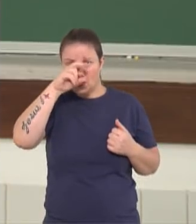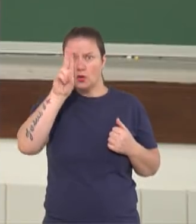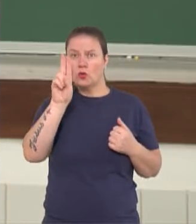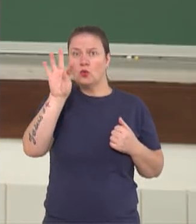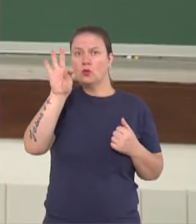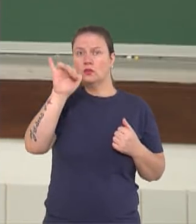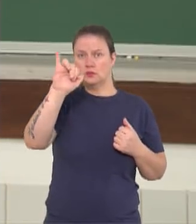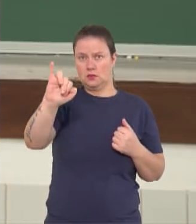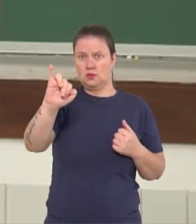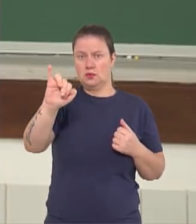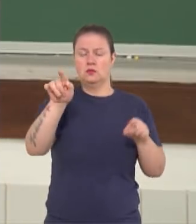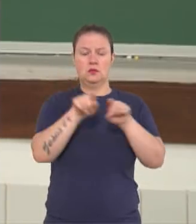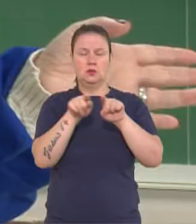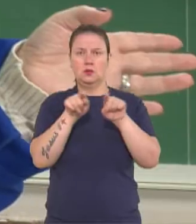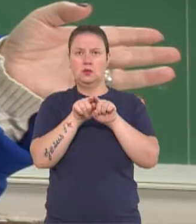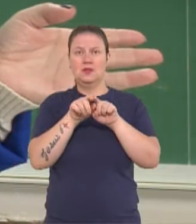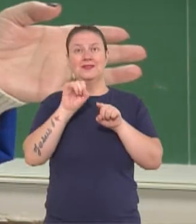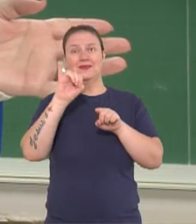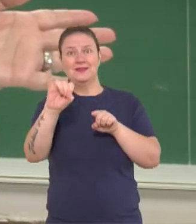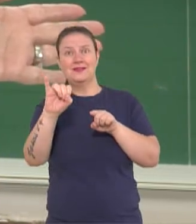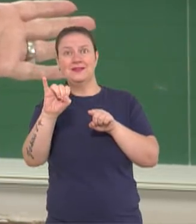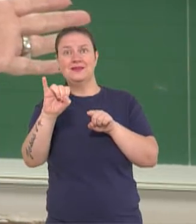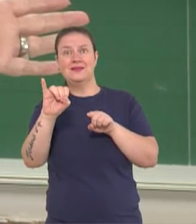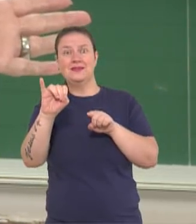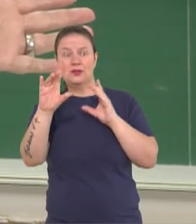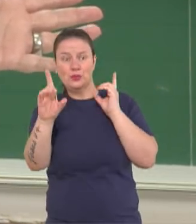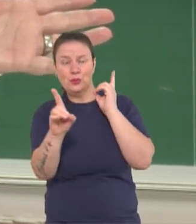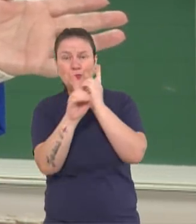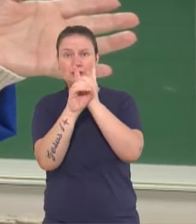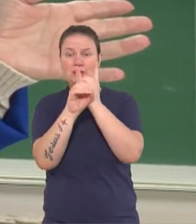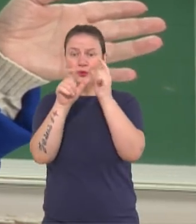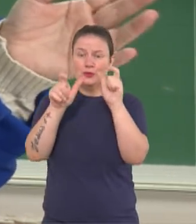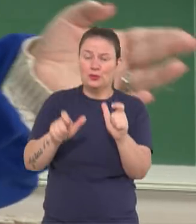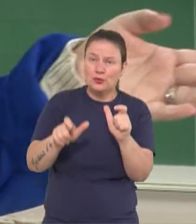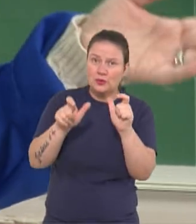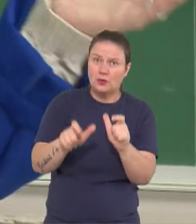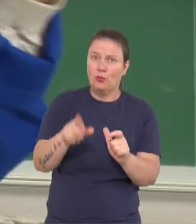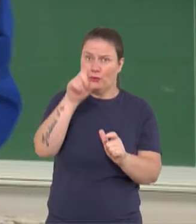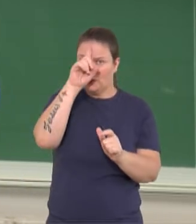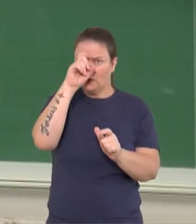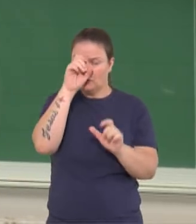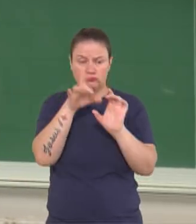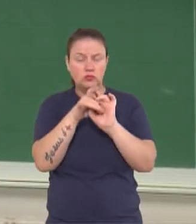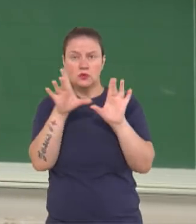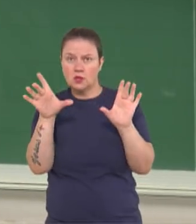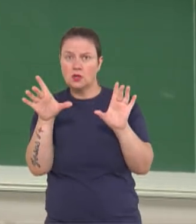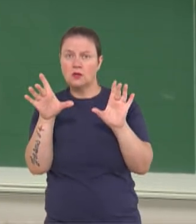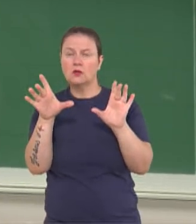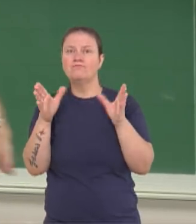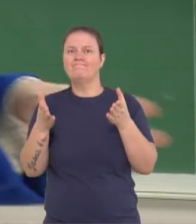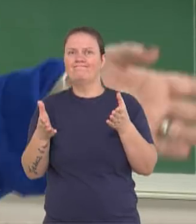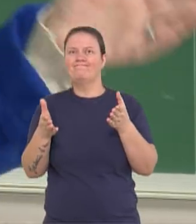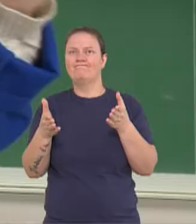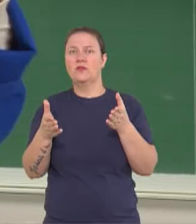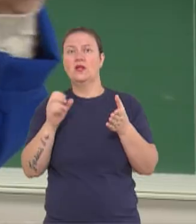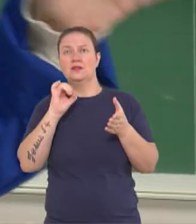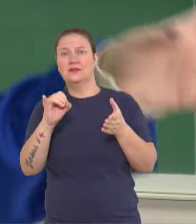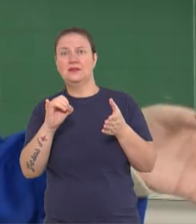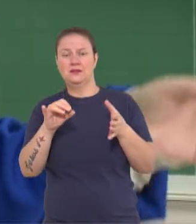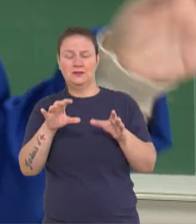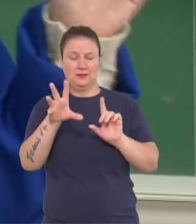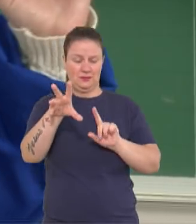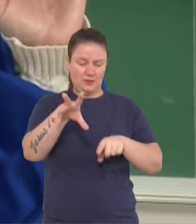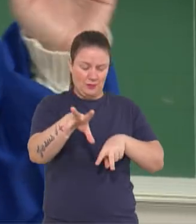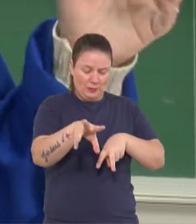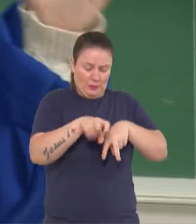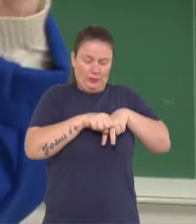numa UTI, né, se houver a UTI na localidade onde essa pessoa foi acometida por essa doença, né, pegou o novo